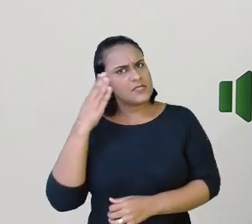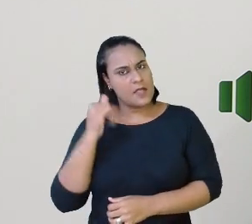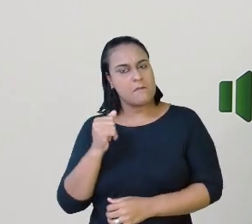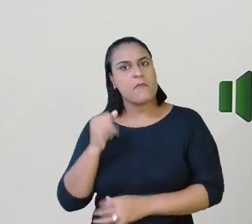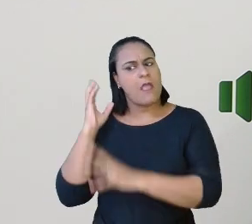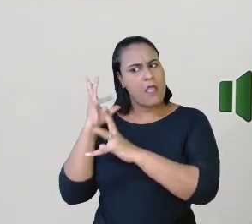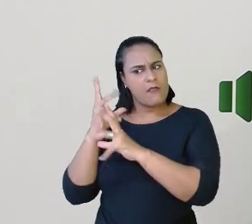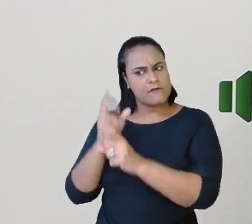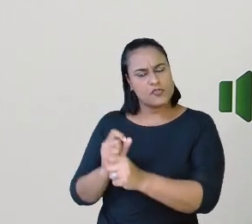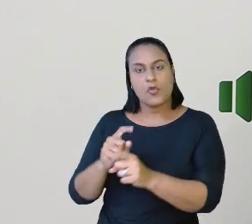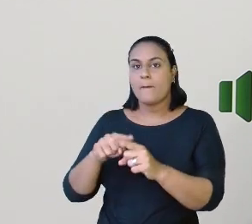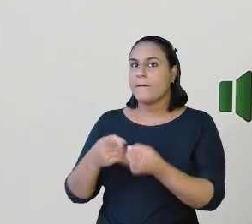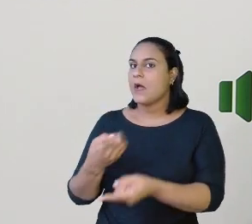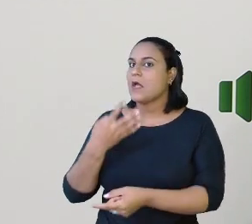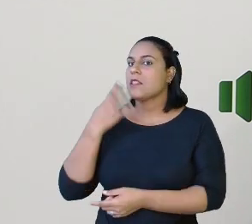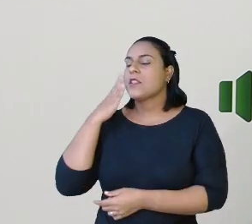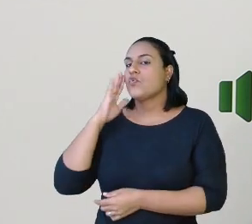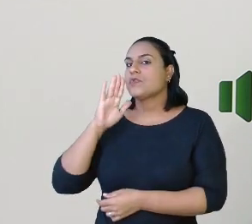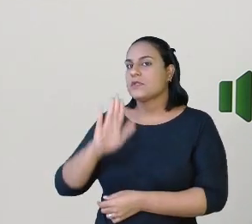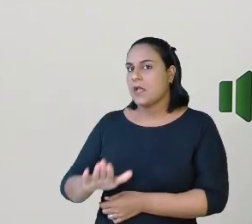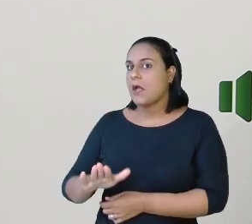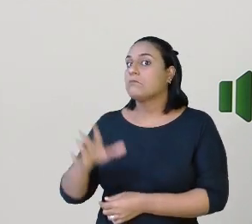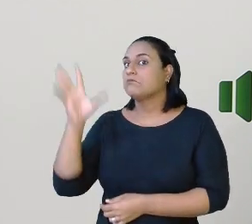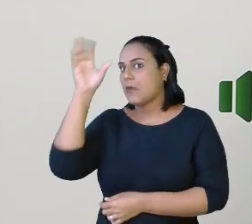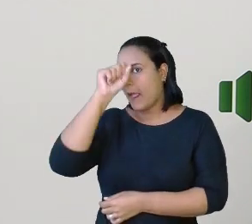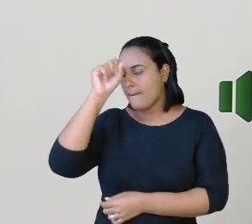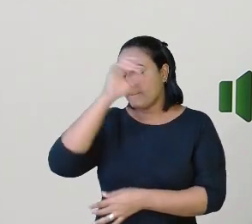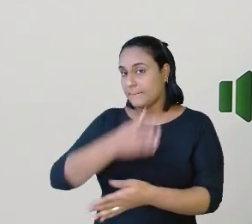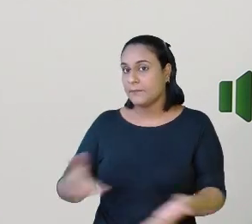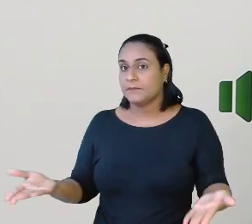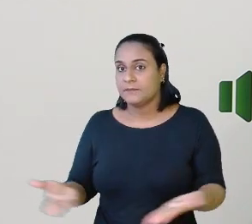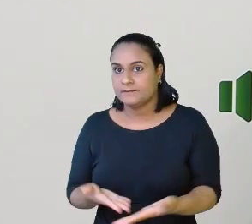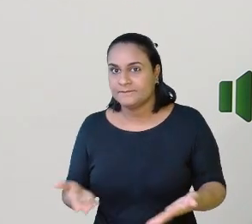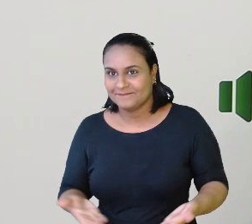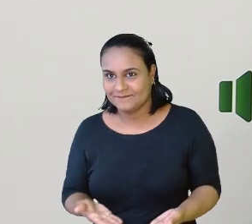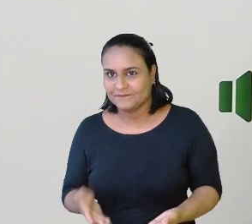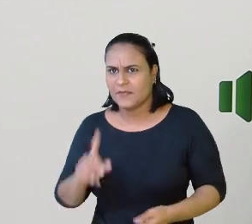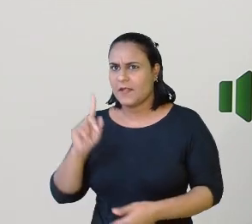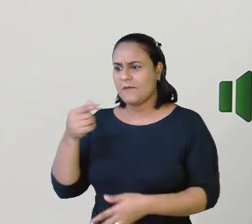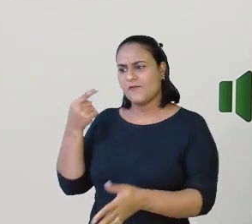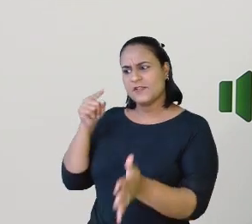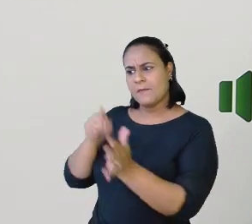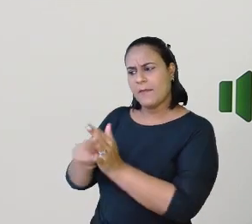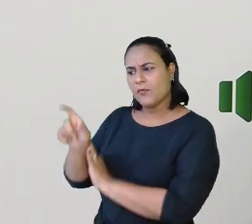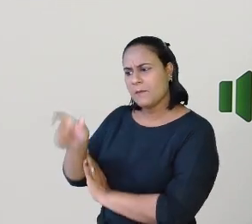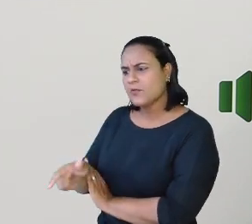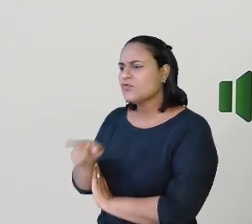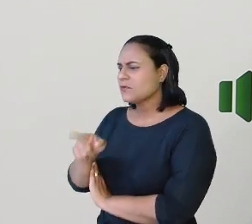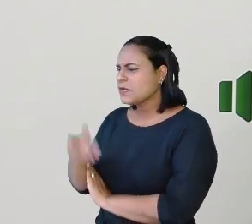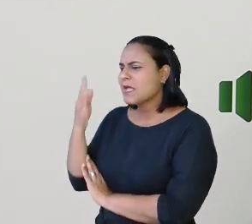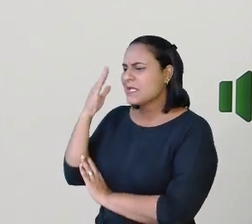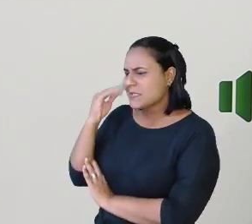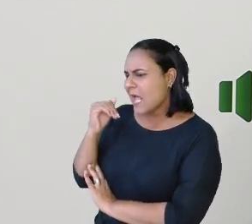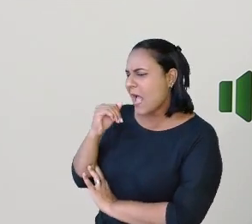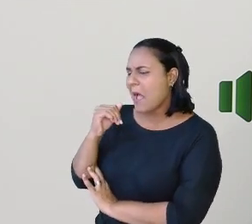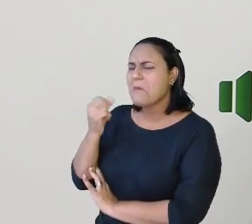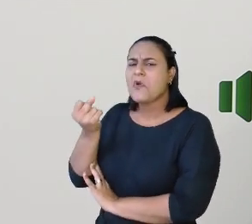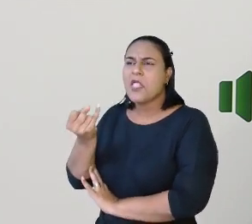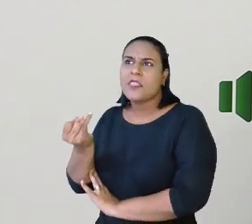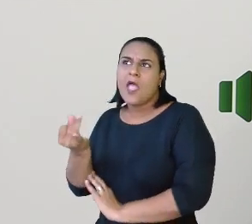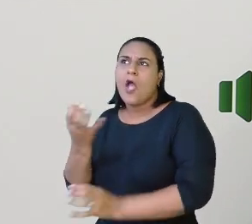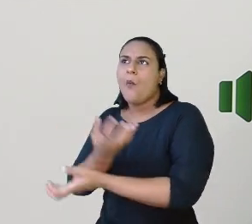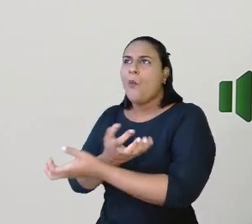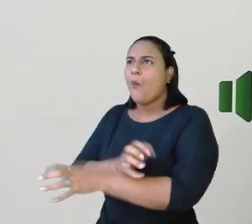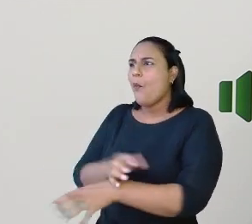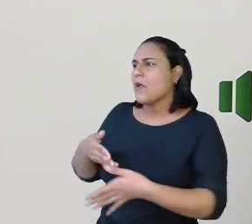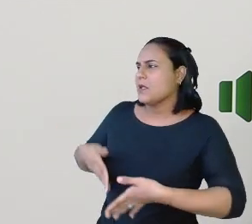revisou. Quem não sabia, está sabendo agora. Depois vocês fazem essas perguntas, faz essa pergunta para alguém, para saber se alguém já sabe disso. Que a gente nasce com